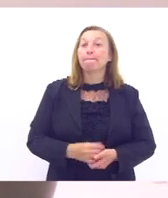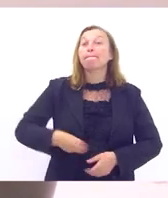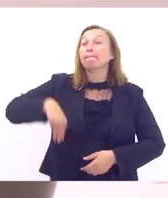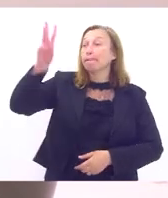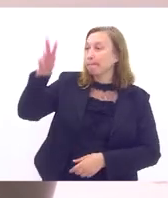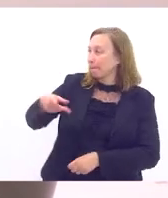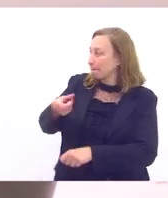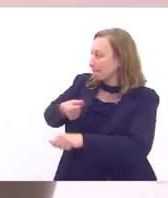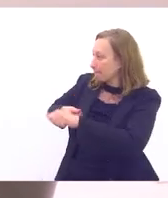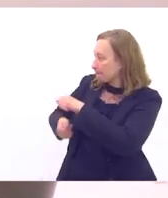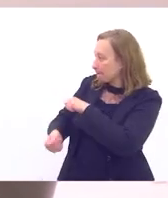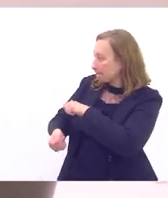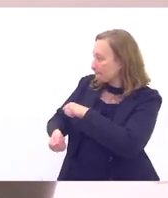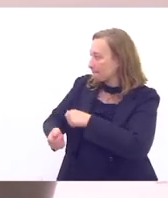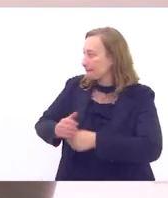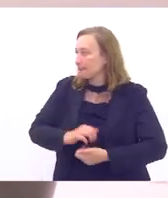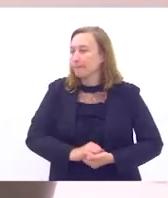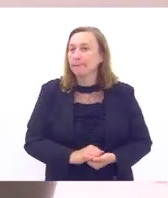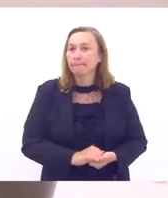financia